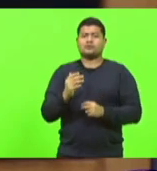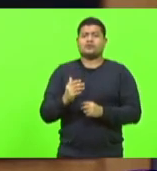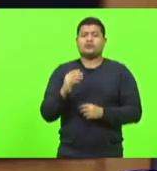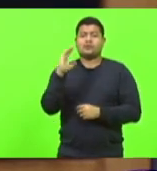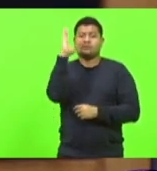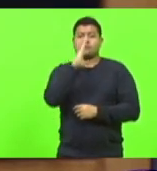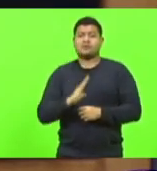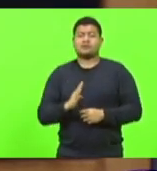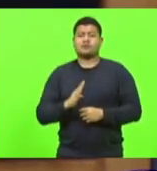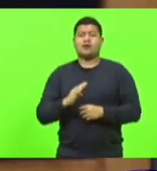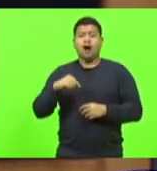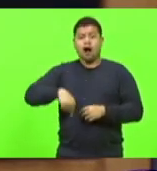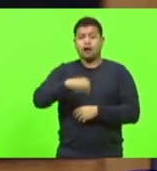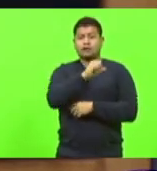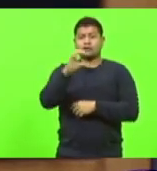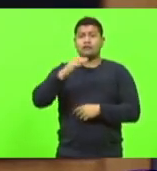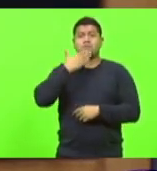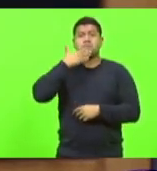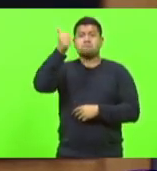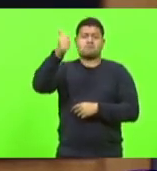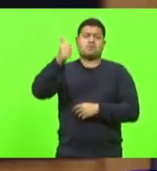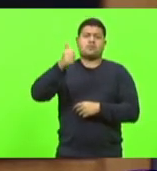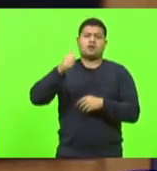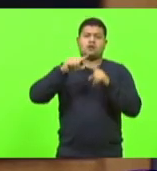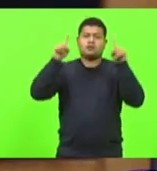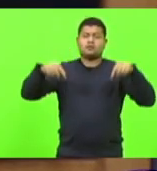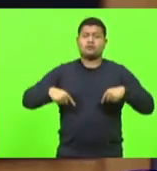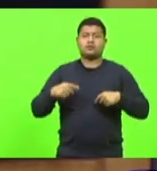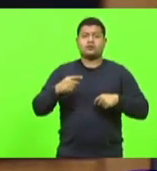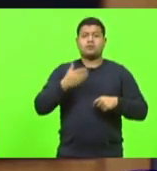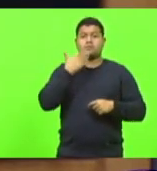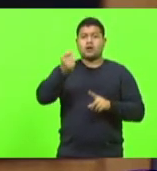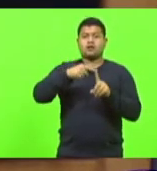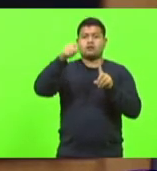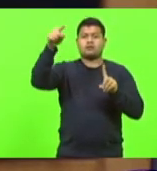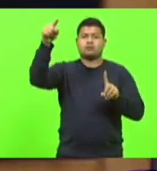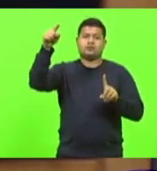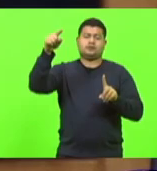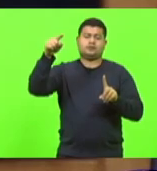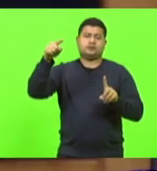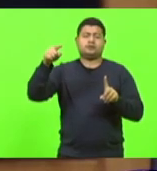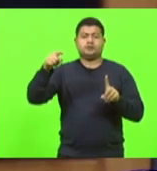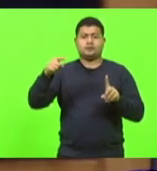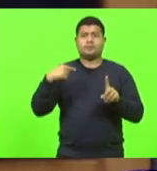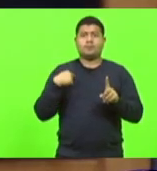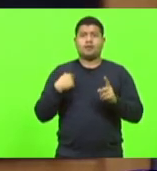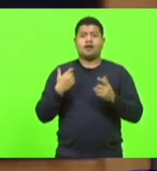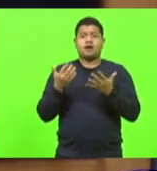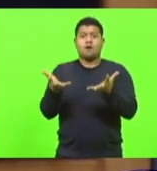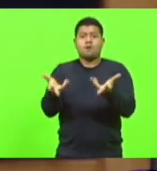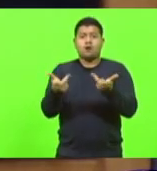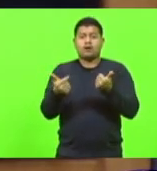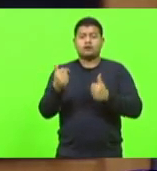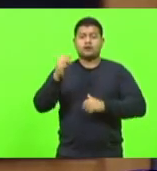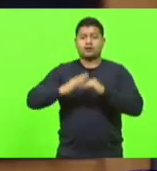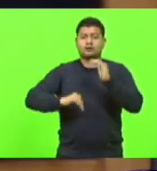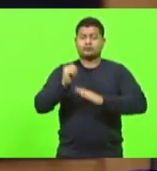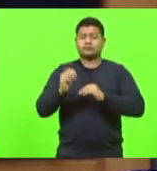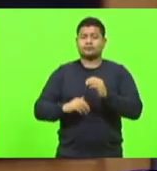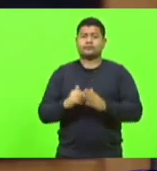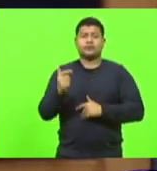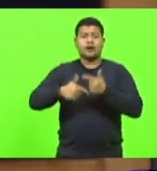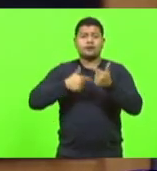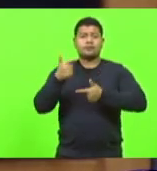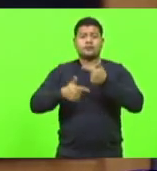servidor público do país nós temos os melhores índices de da entrega da qualidade da educação nós